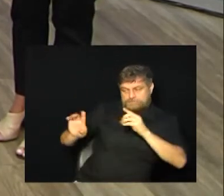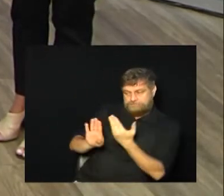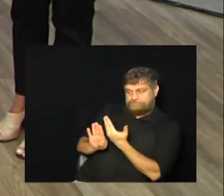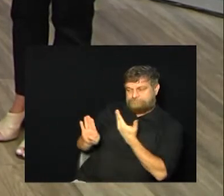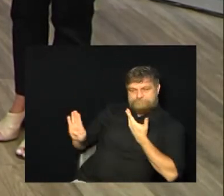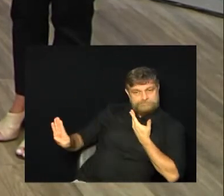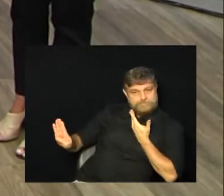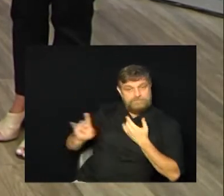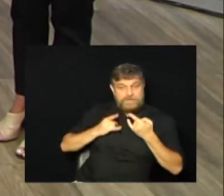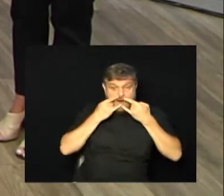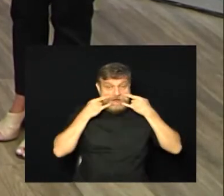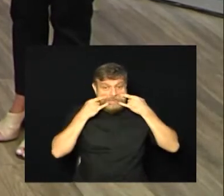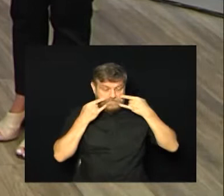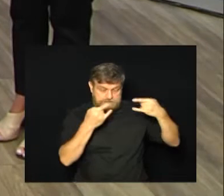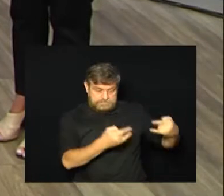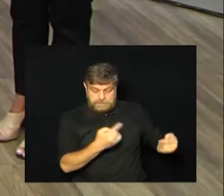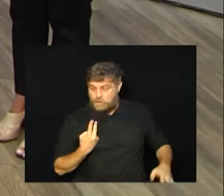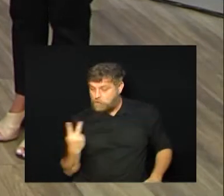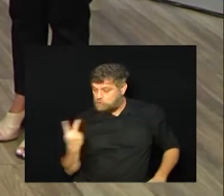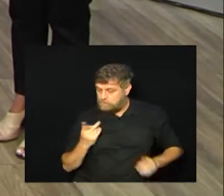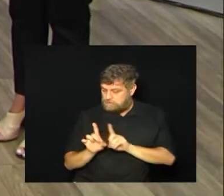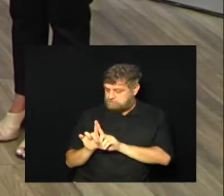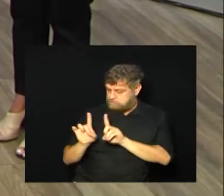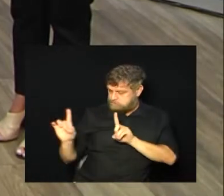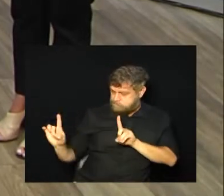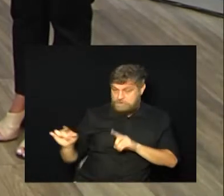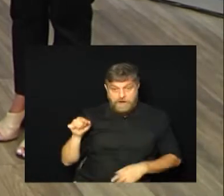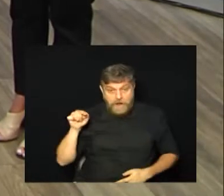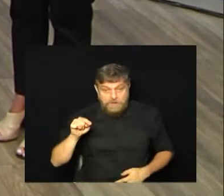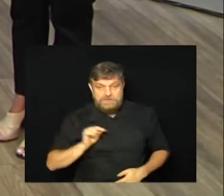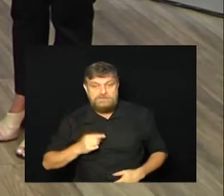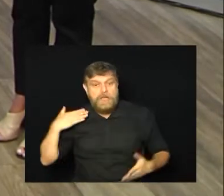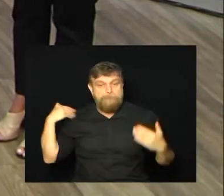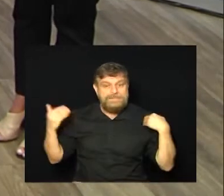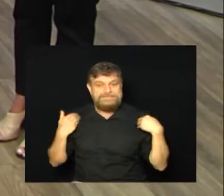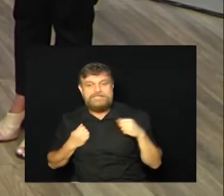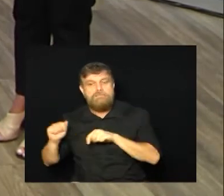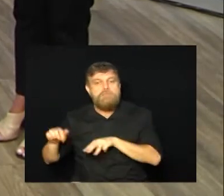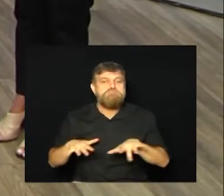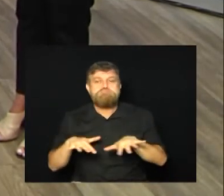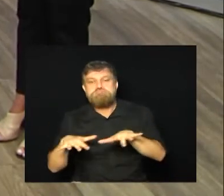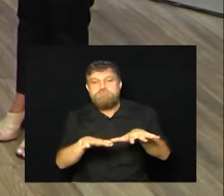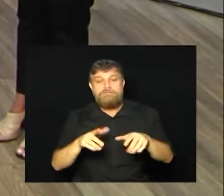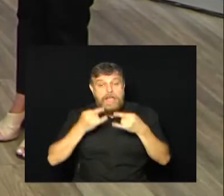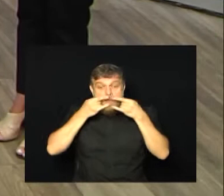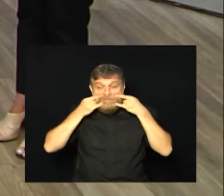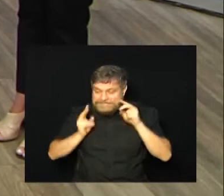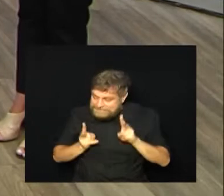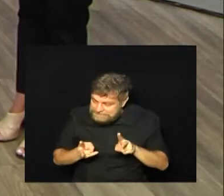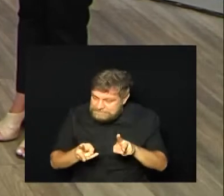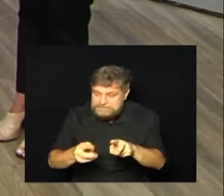nós estamos sem máscara. Então, você aí de casa, se for sair, lembre-se sempre da máscara, continue, nós